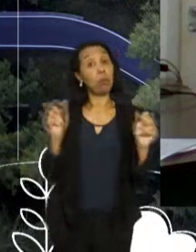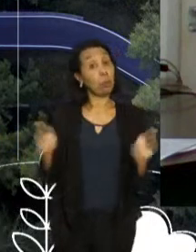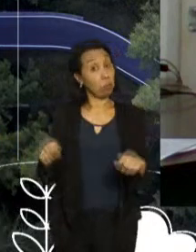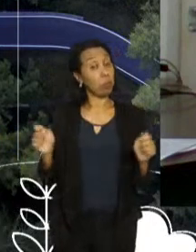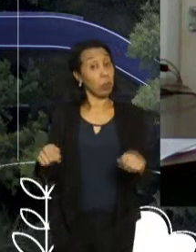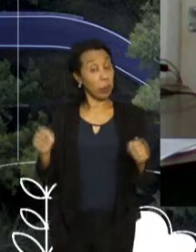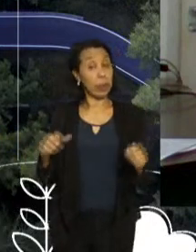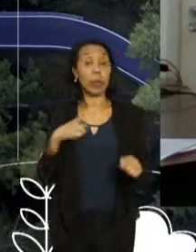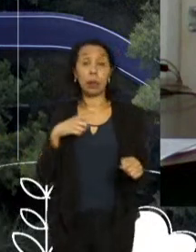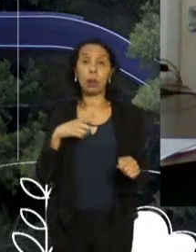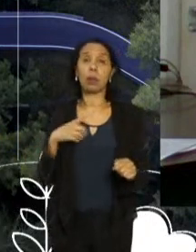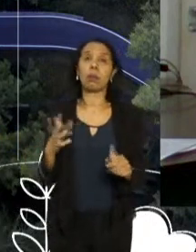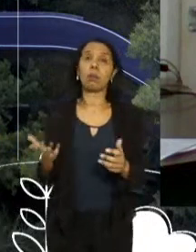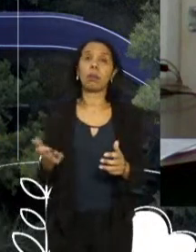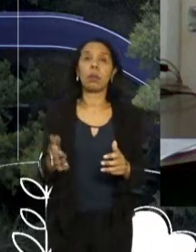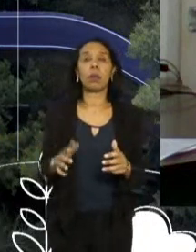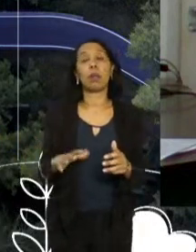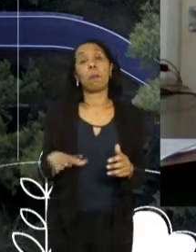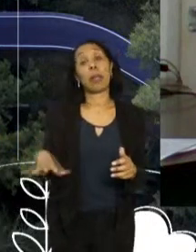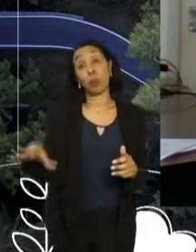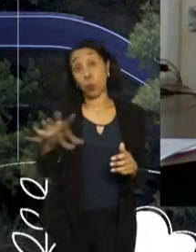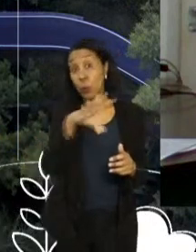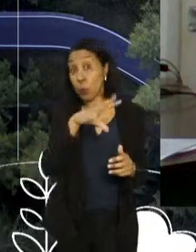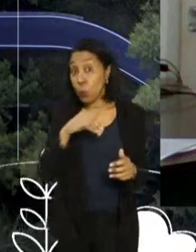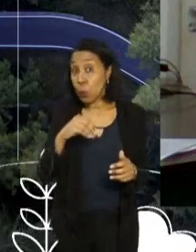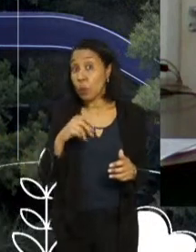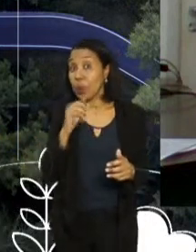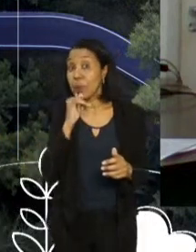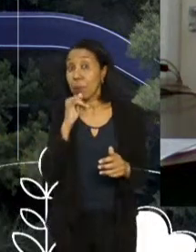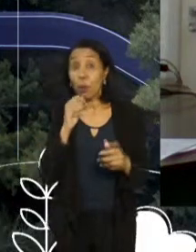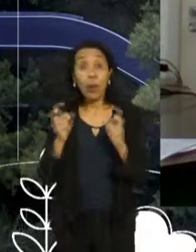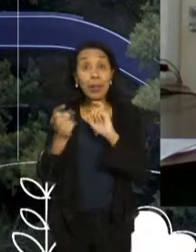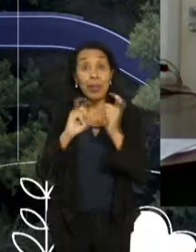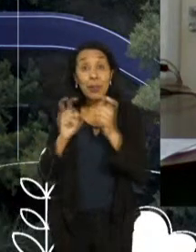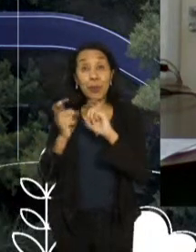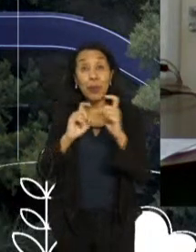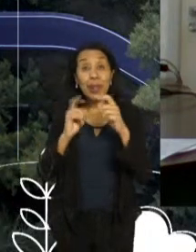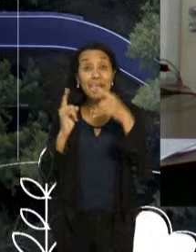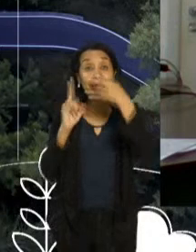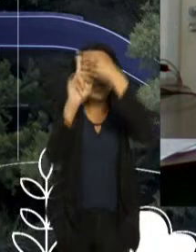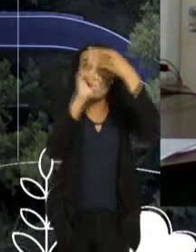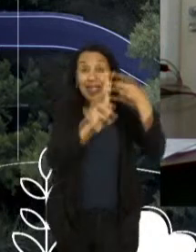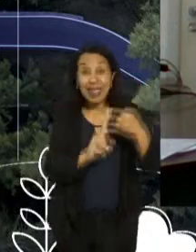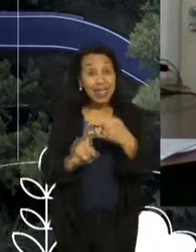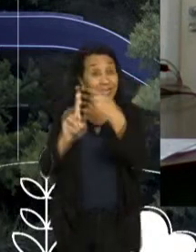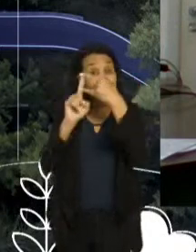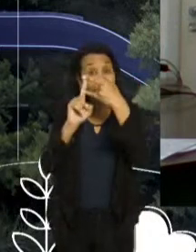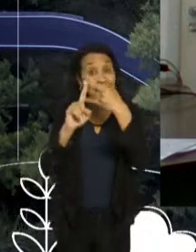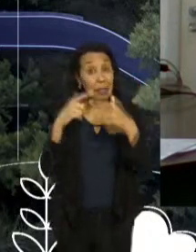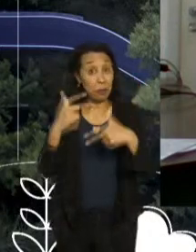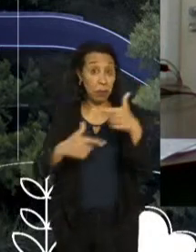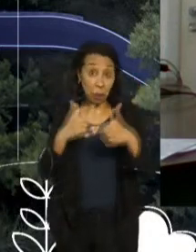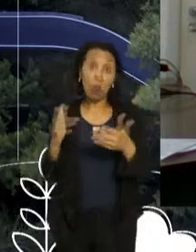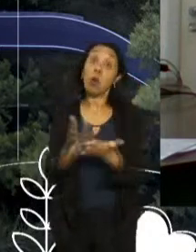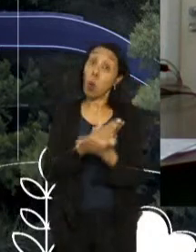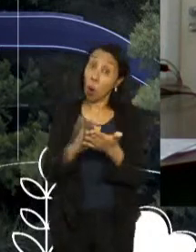uma rede e fazer reuniões virtuais em escritórios, por exemplo, né?